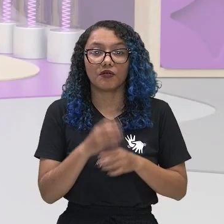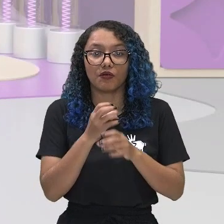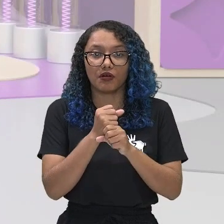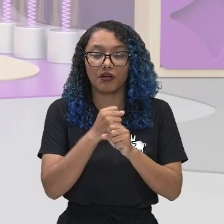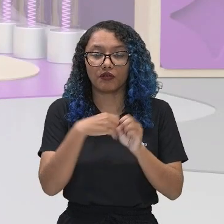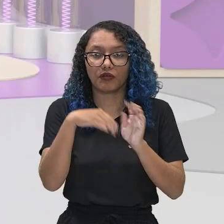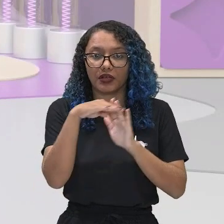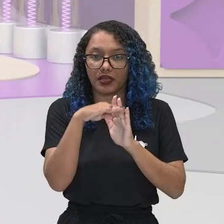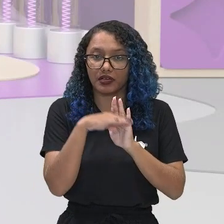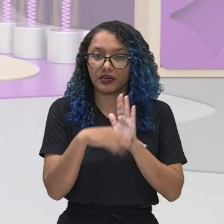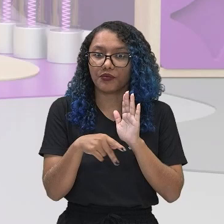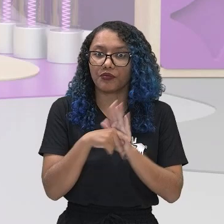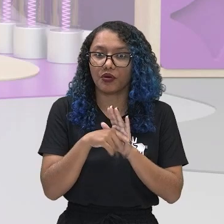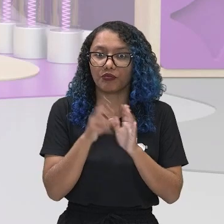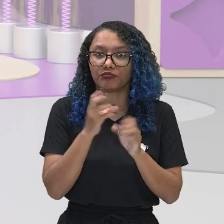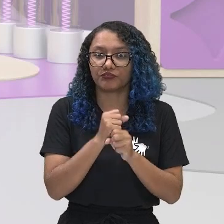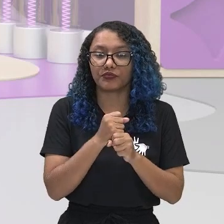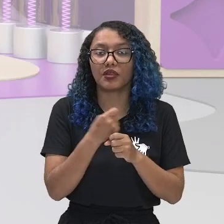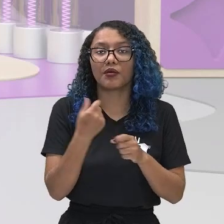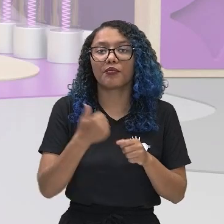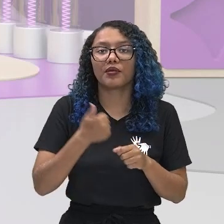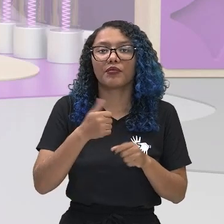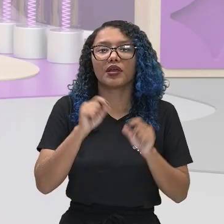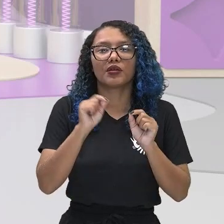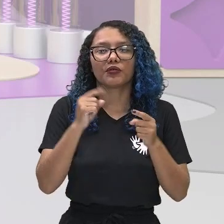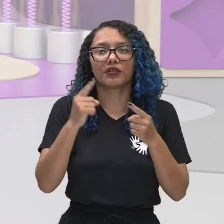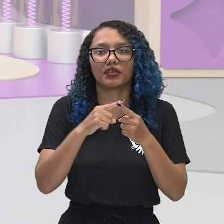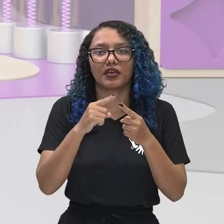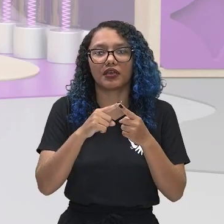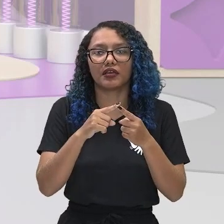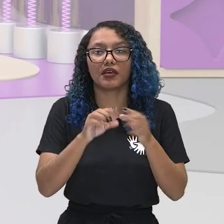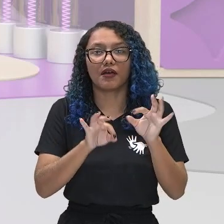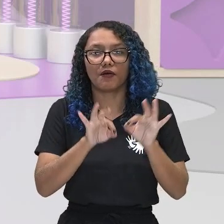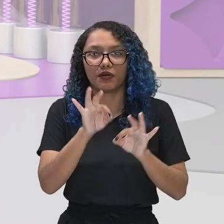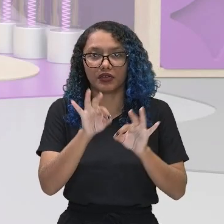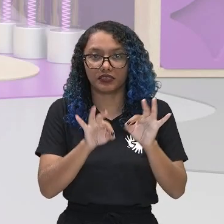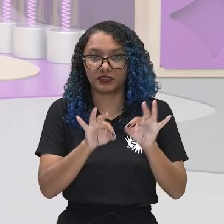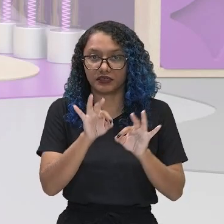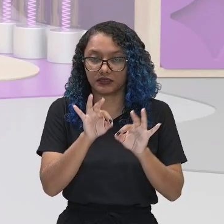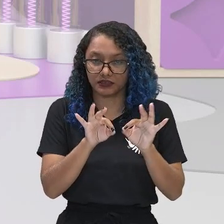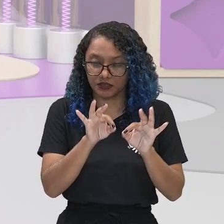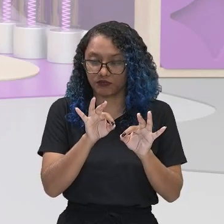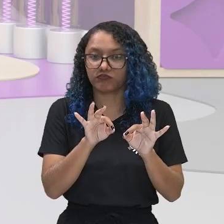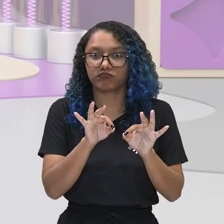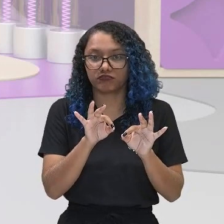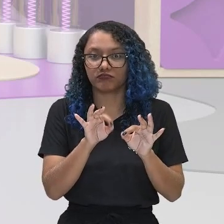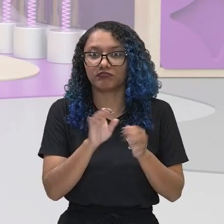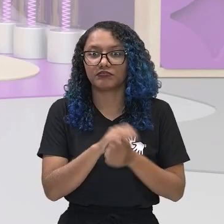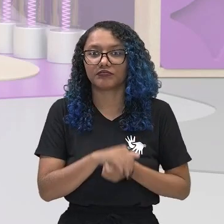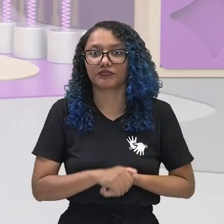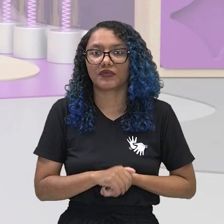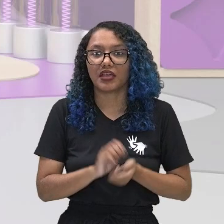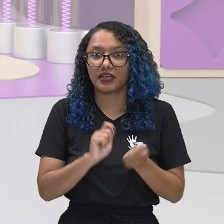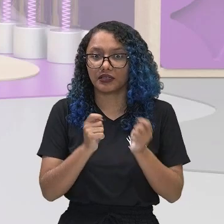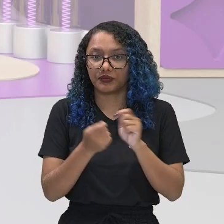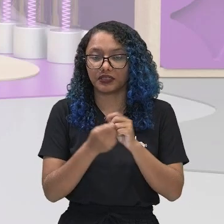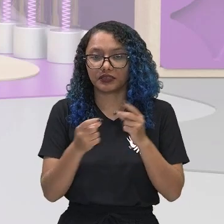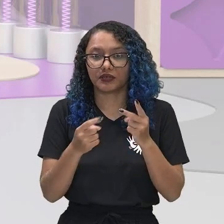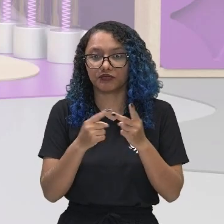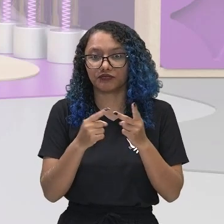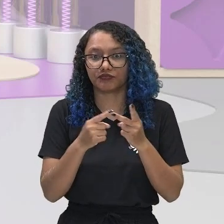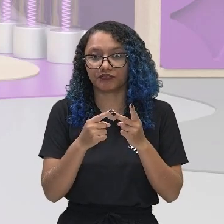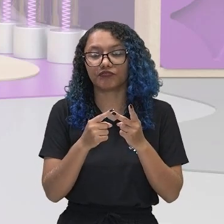vamos fazer a modelagem do problema. Depois da modelagem, nós vamos juntar as